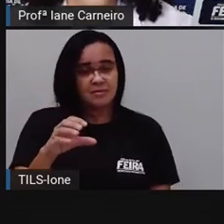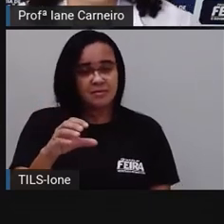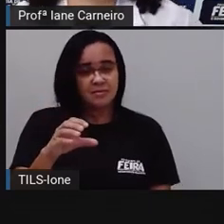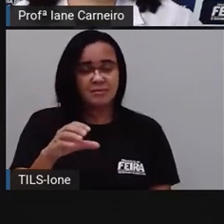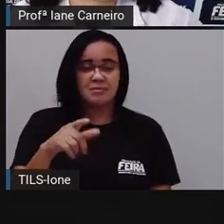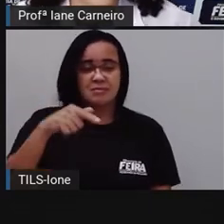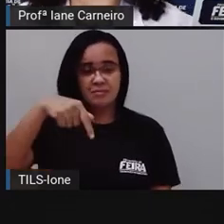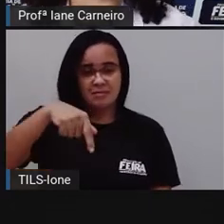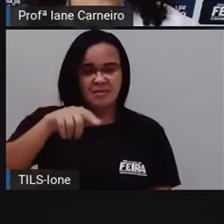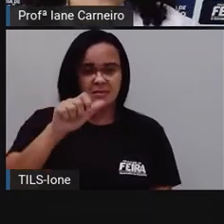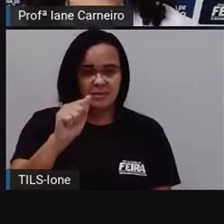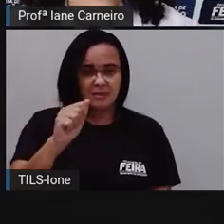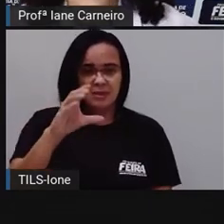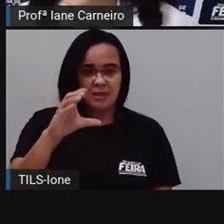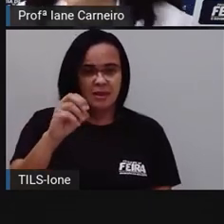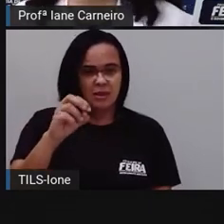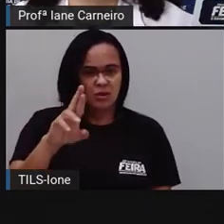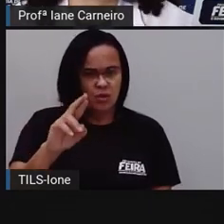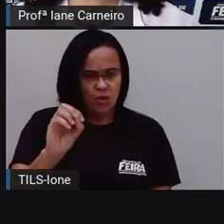Cacoro. É cacoro?